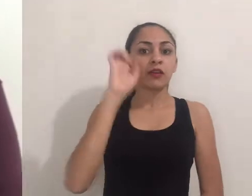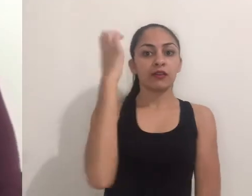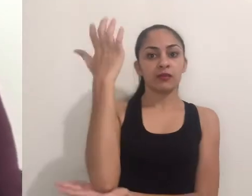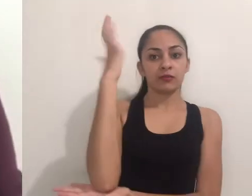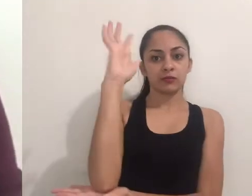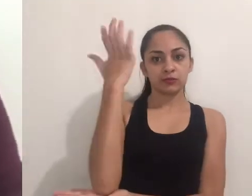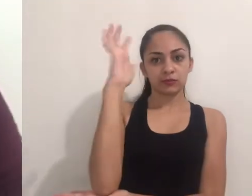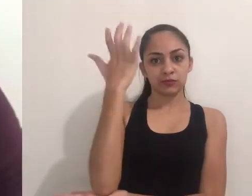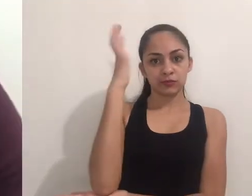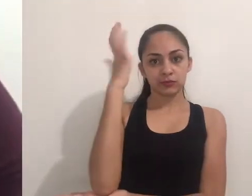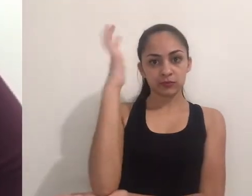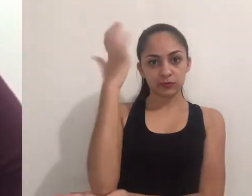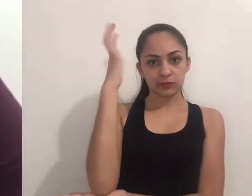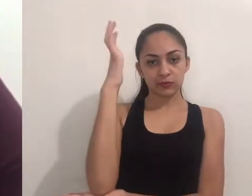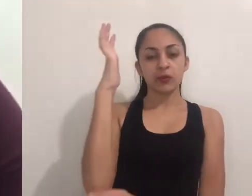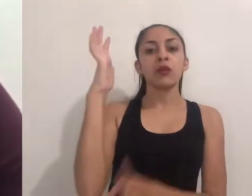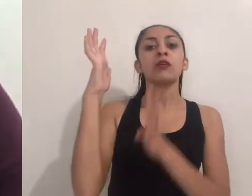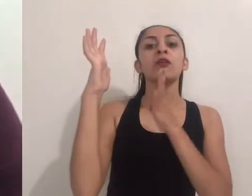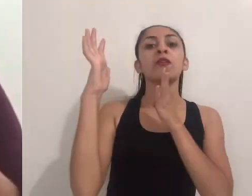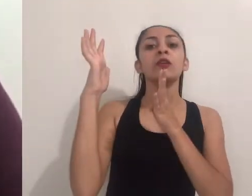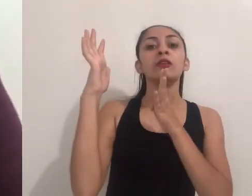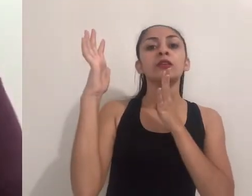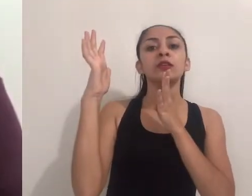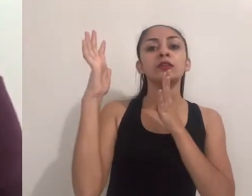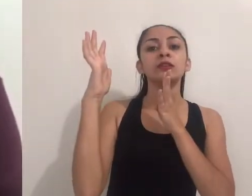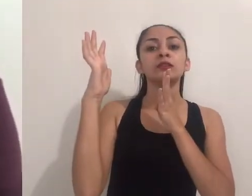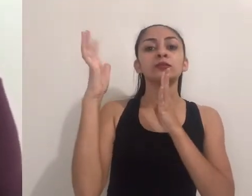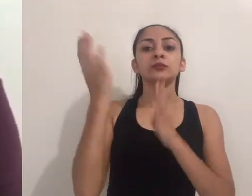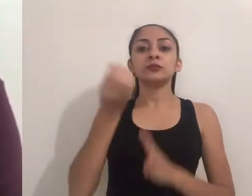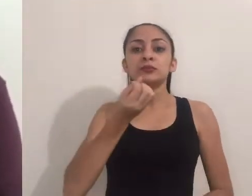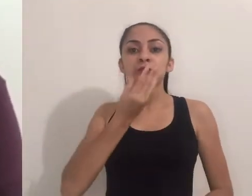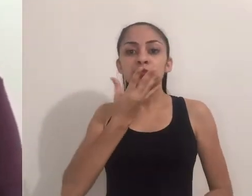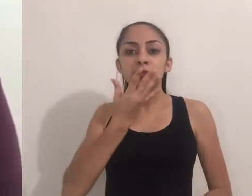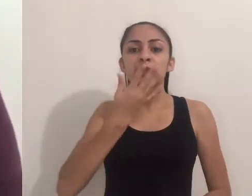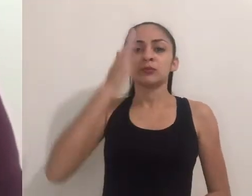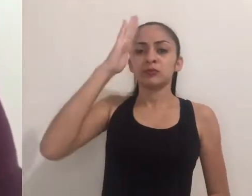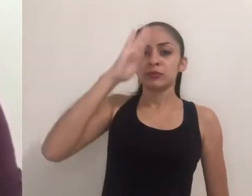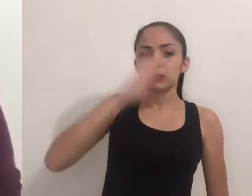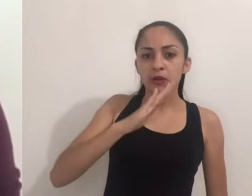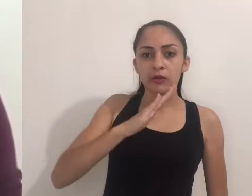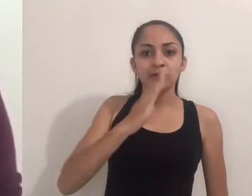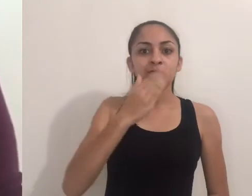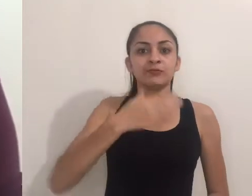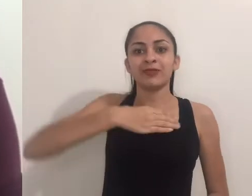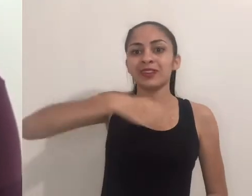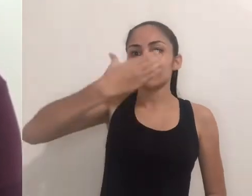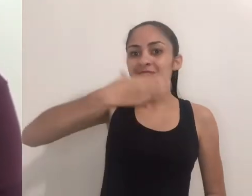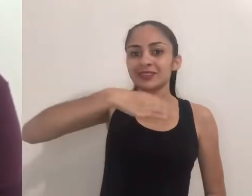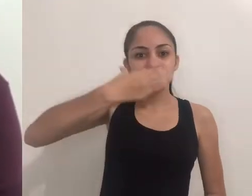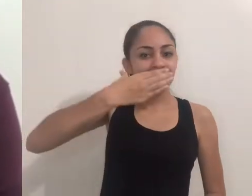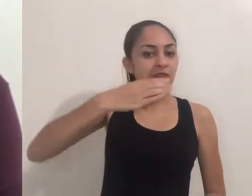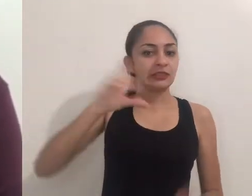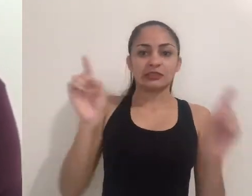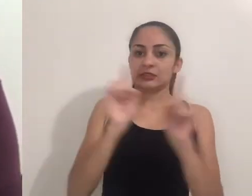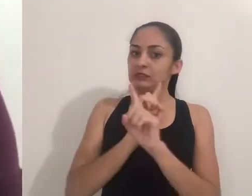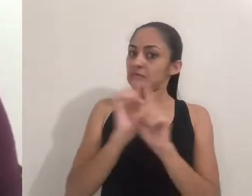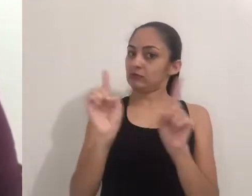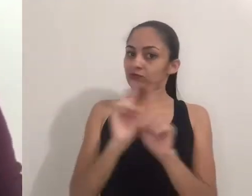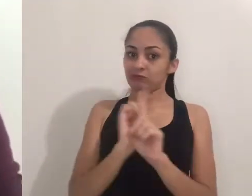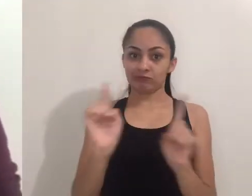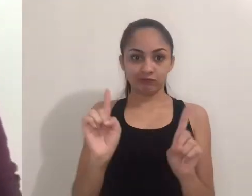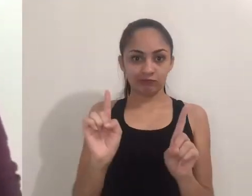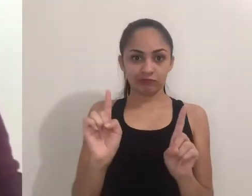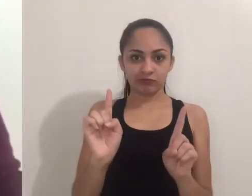e do mal. E num diálogo entre a serpente e Eva, existe uma coisa que eu gostaria de destacar, que